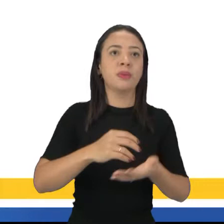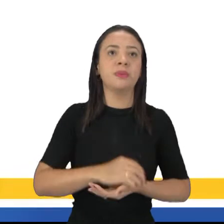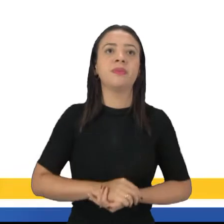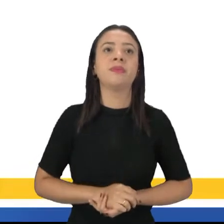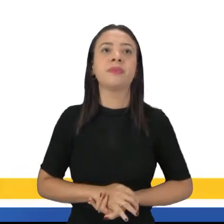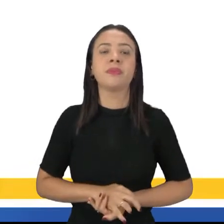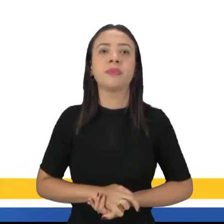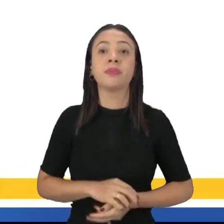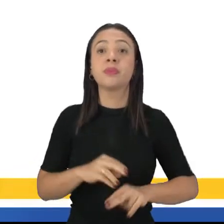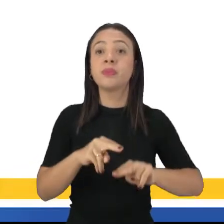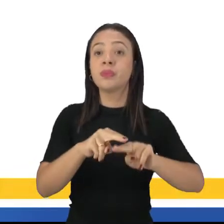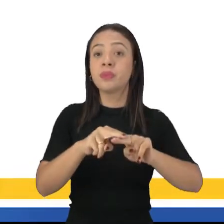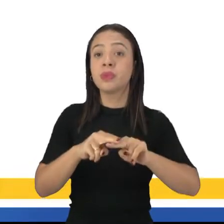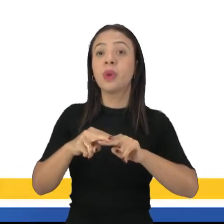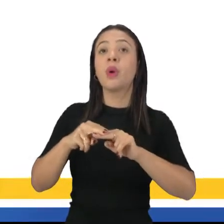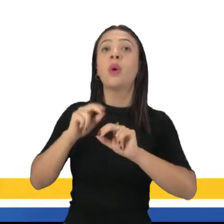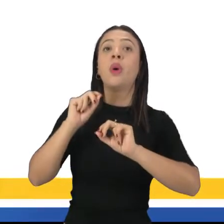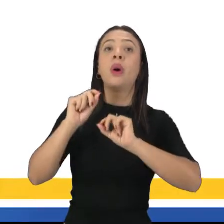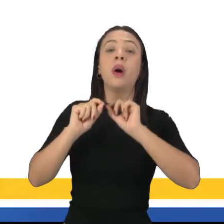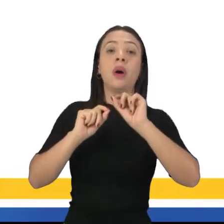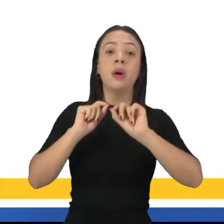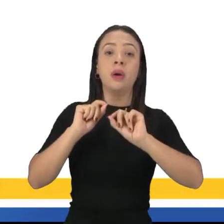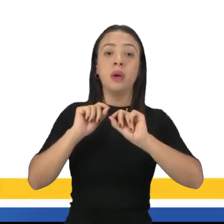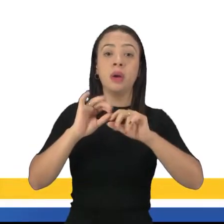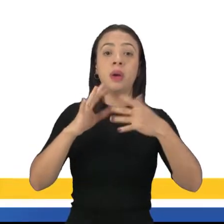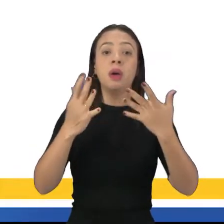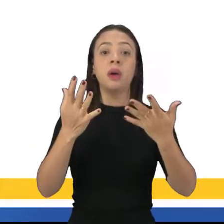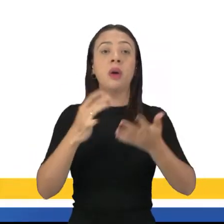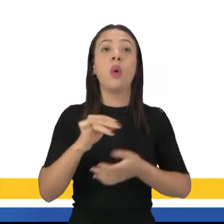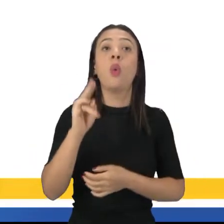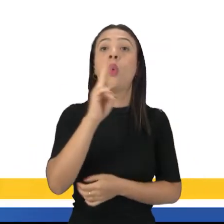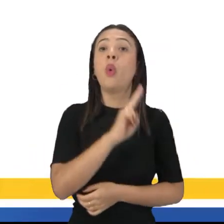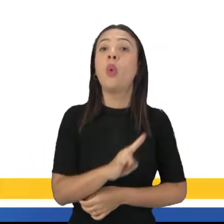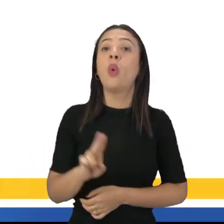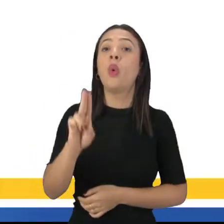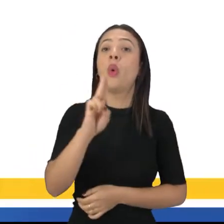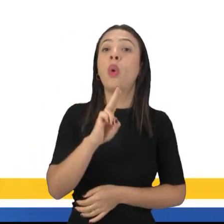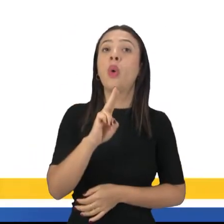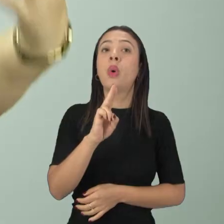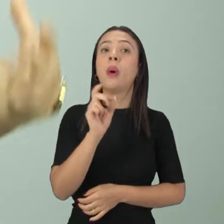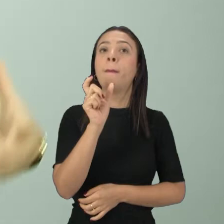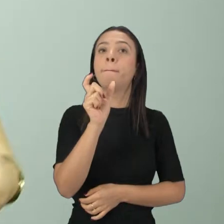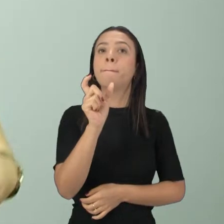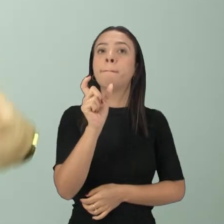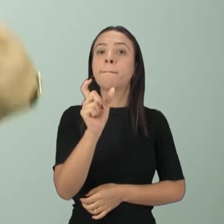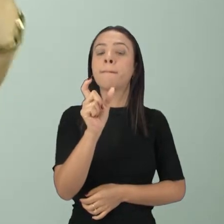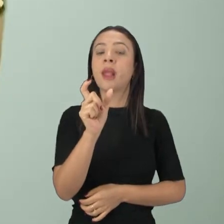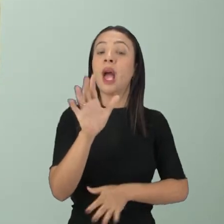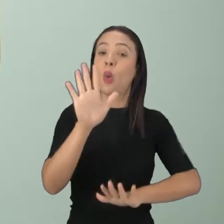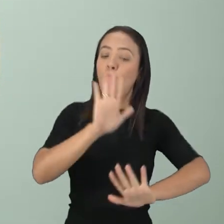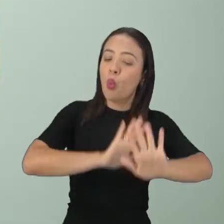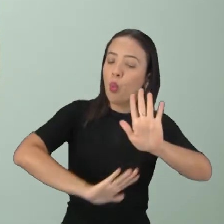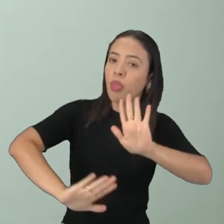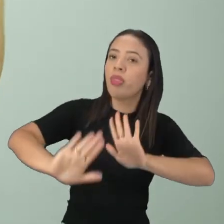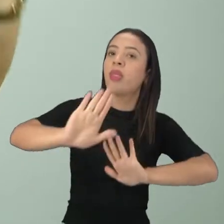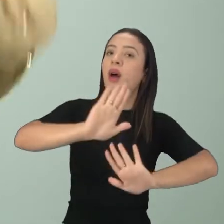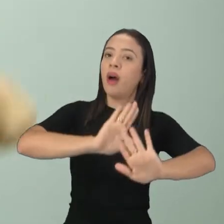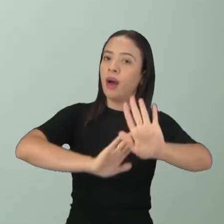escreveu. Então, de interpretações eu me refiro. Então, ele utiliza o termo com reservas,